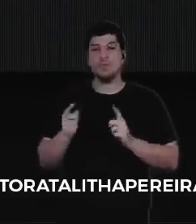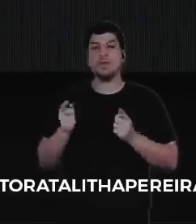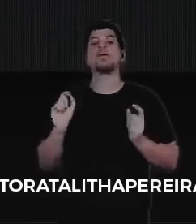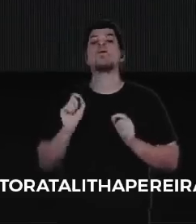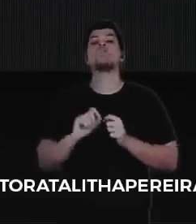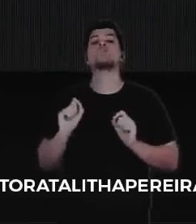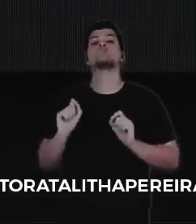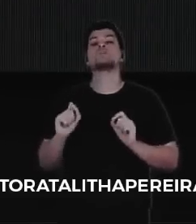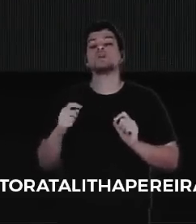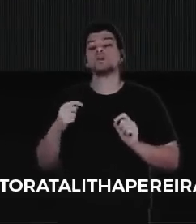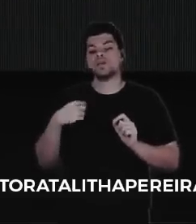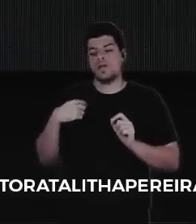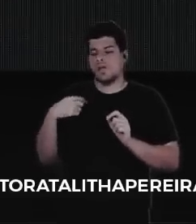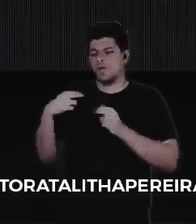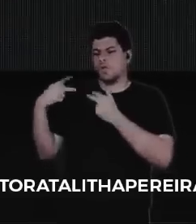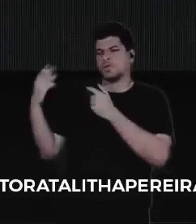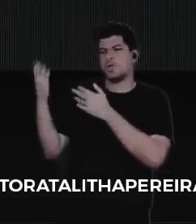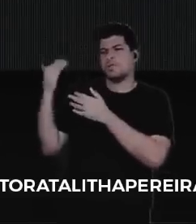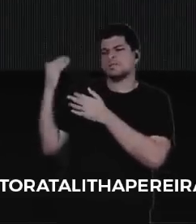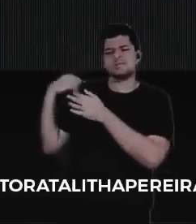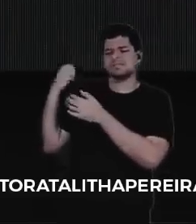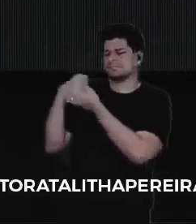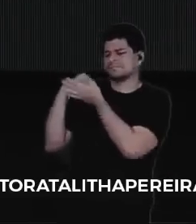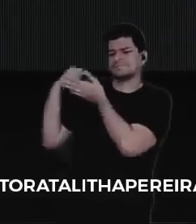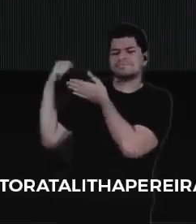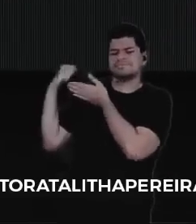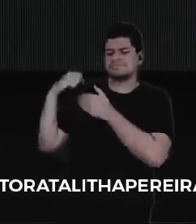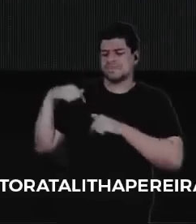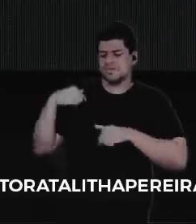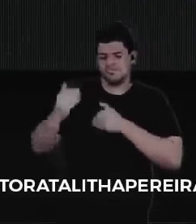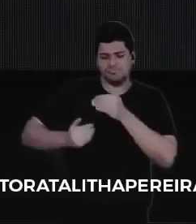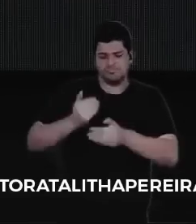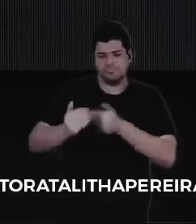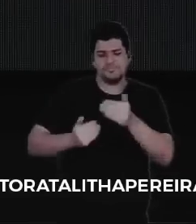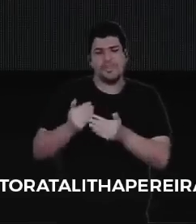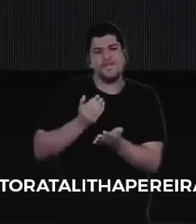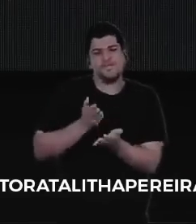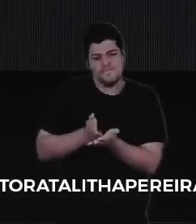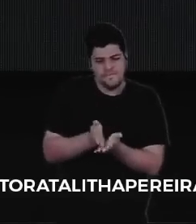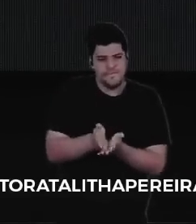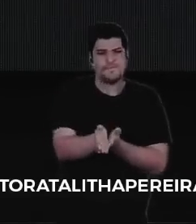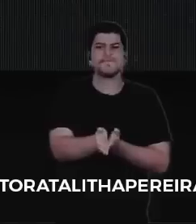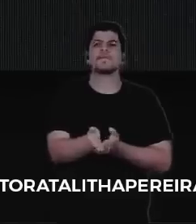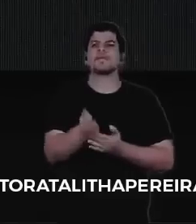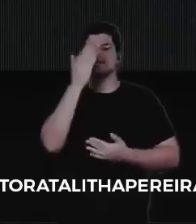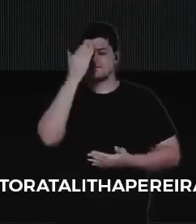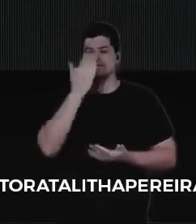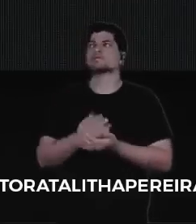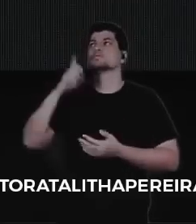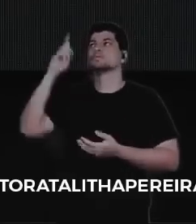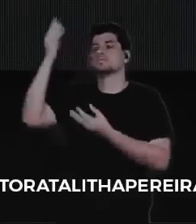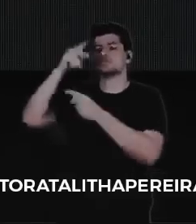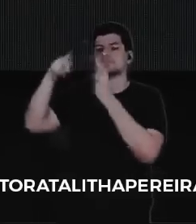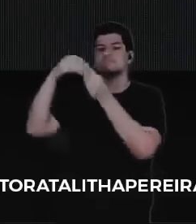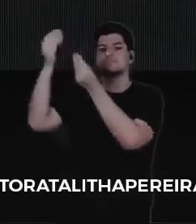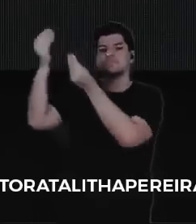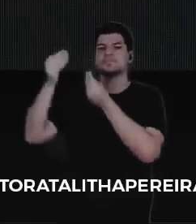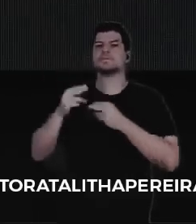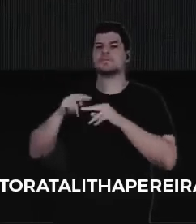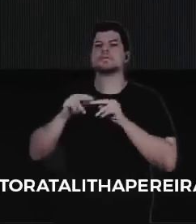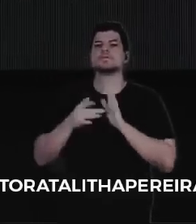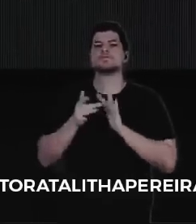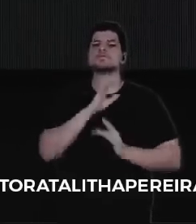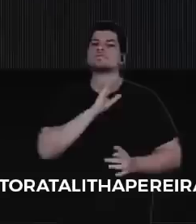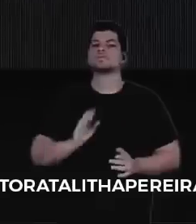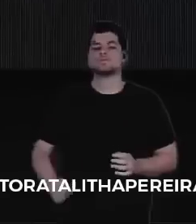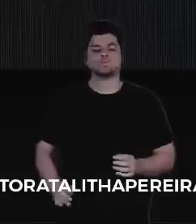trás, avançando para as que estão adiante, prossigo para o alvo, a fim de ganhar o prêmio do chamado celestial de Deus em Cristo Jesus. Tem